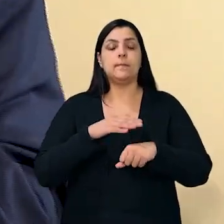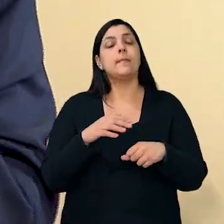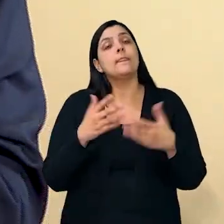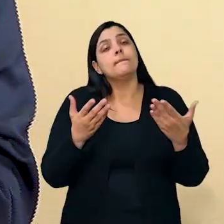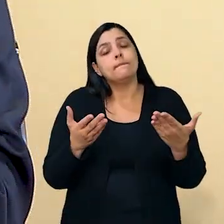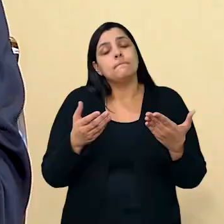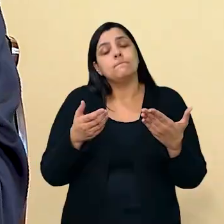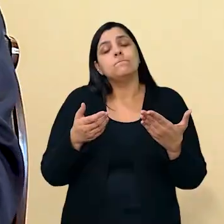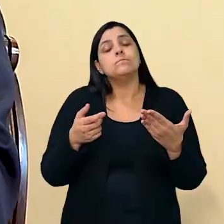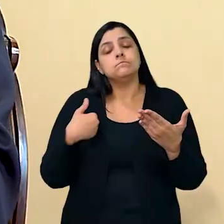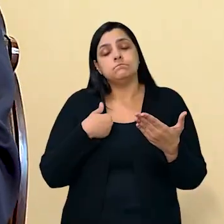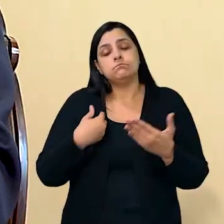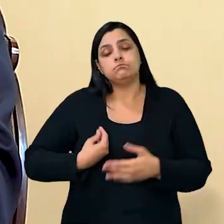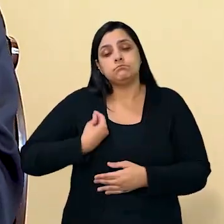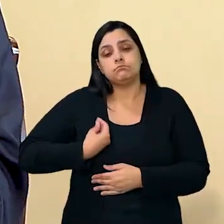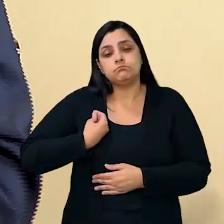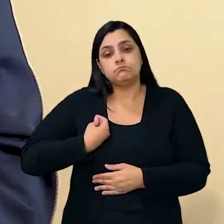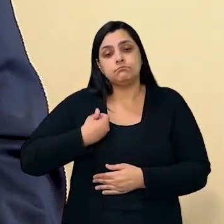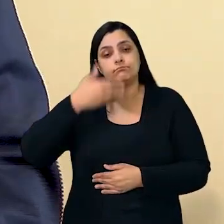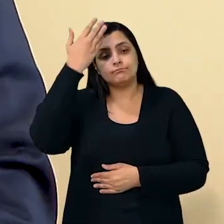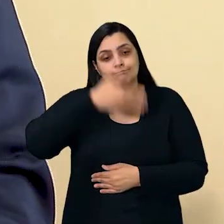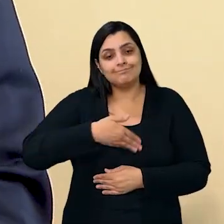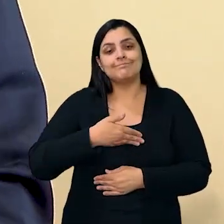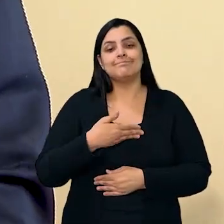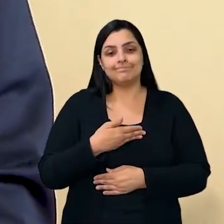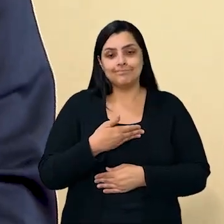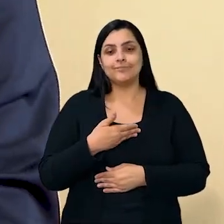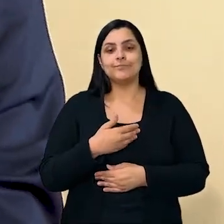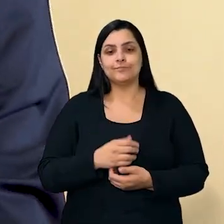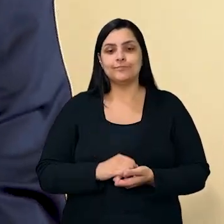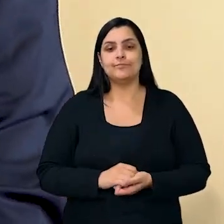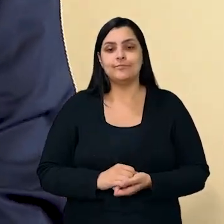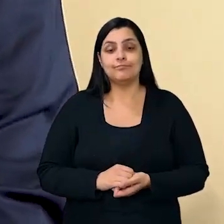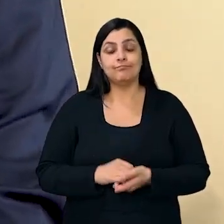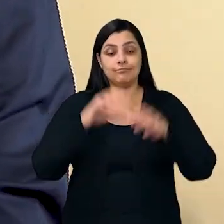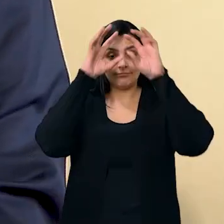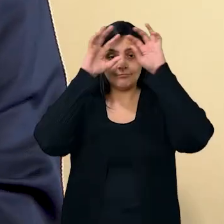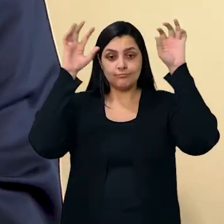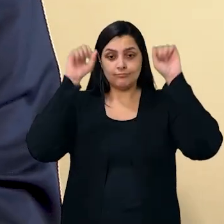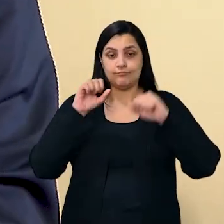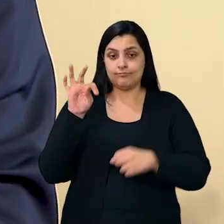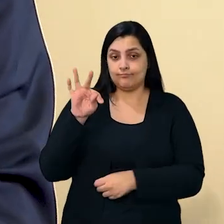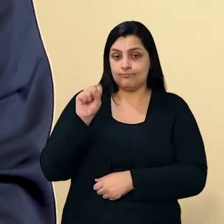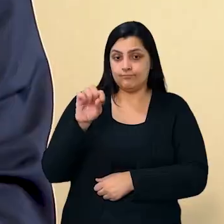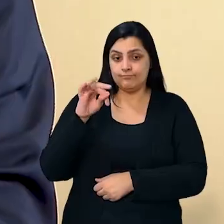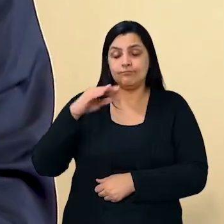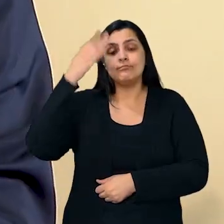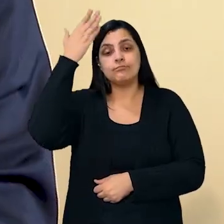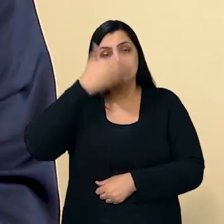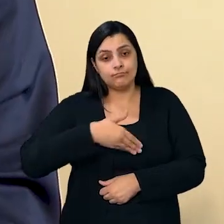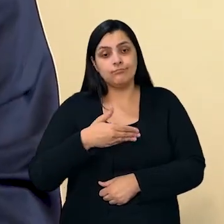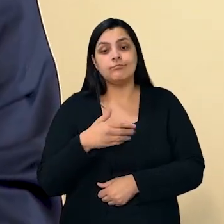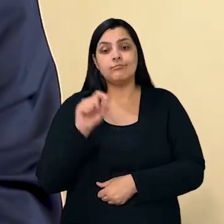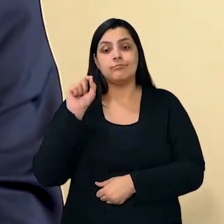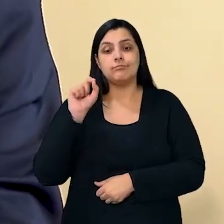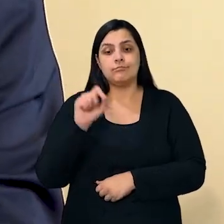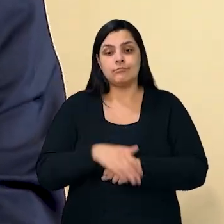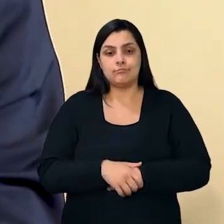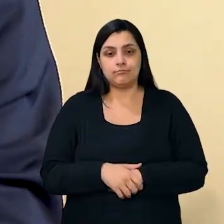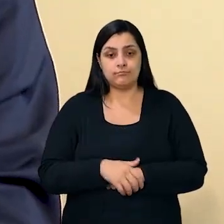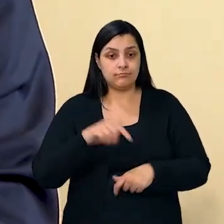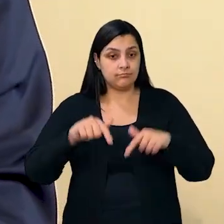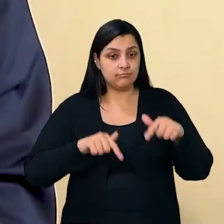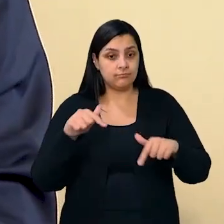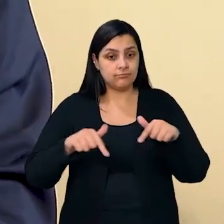é dizer, eu estou reconhecendo, ou o Tribunal Superior do Trabalho está reconhecendo